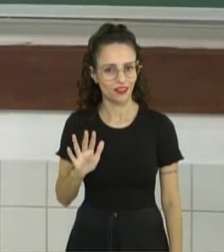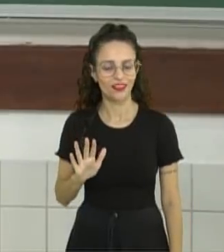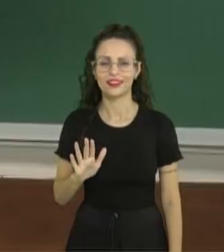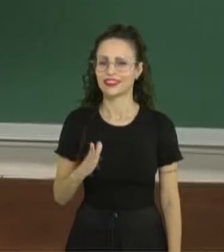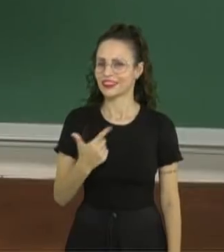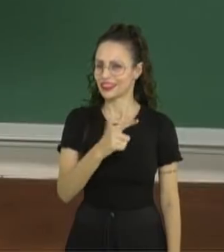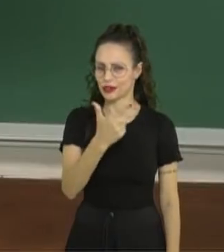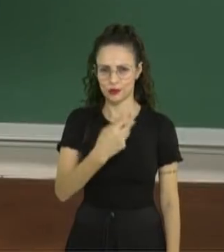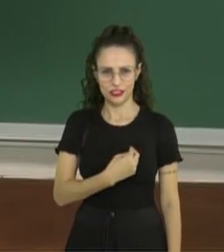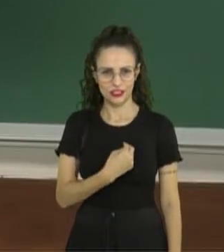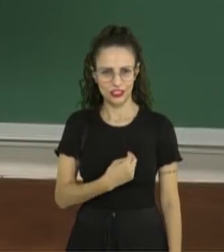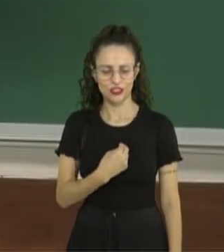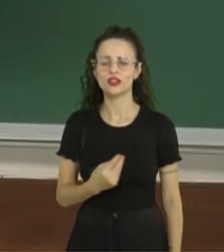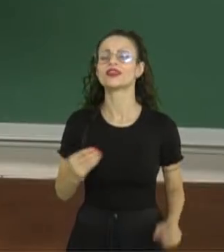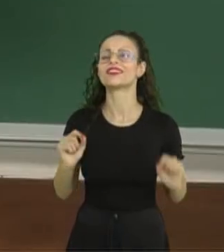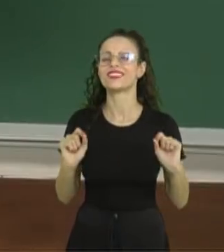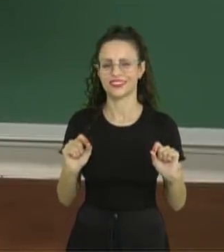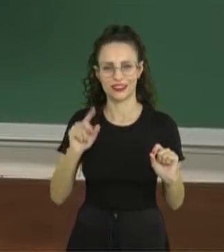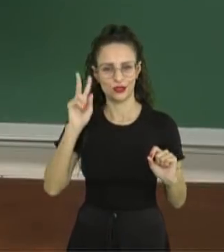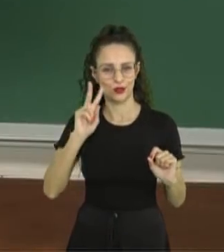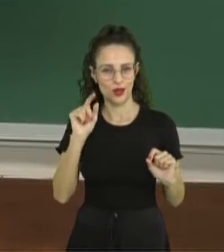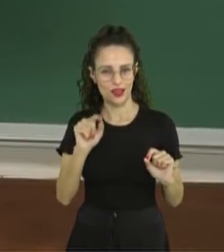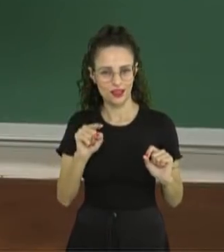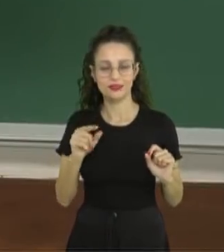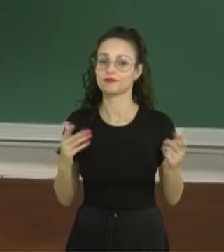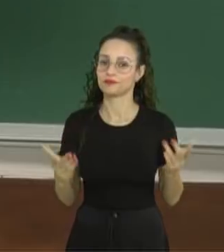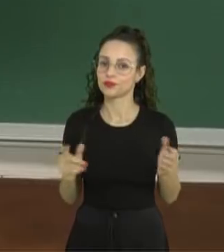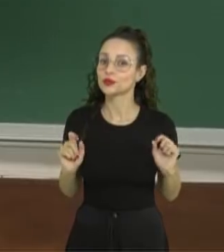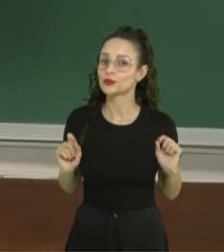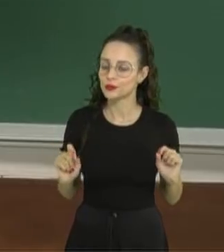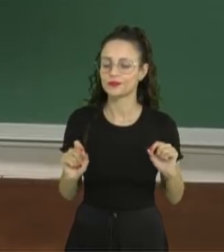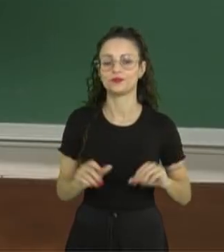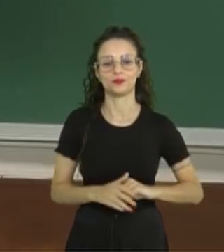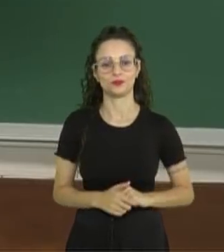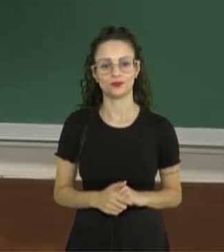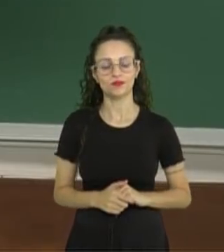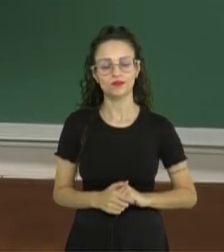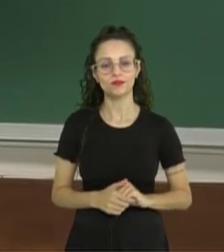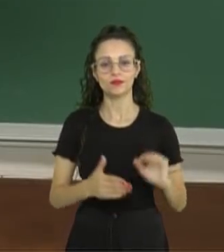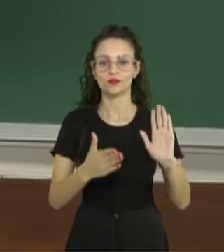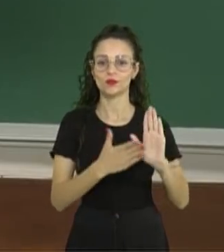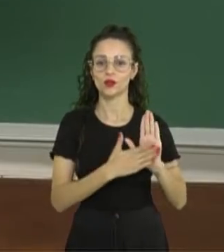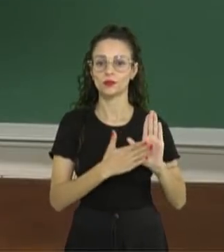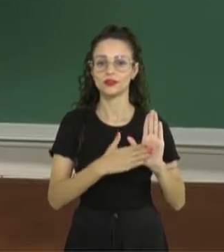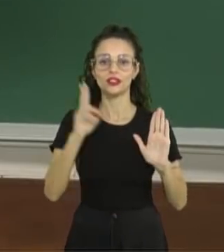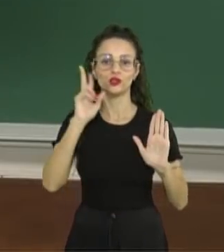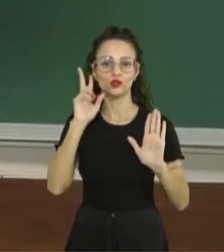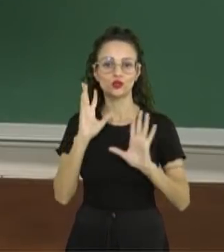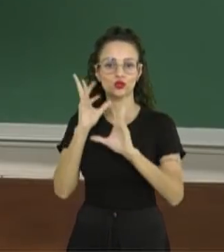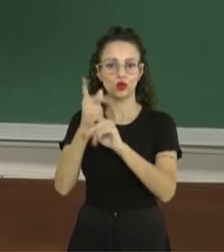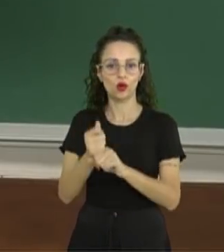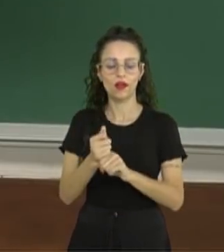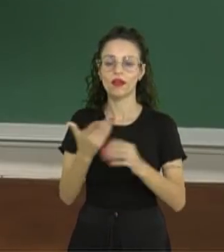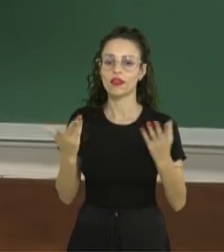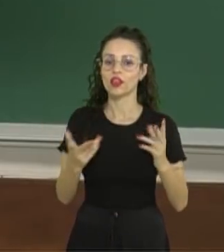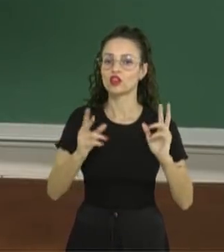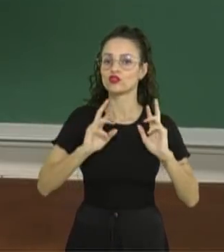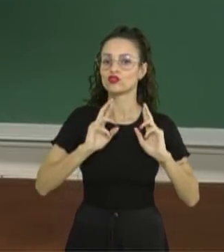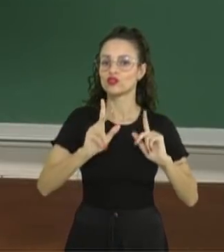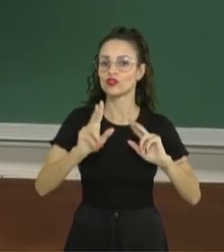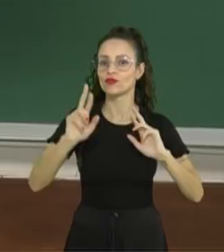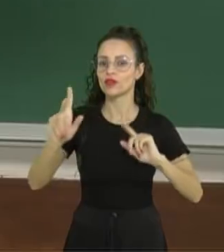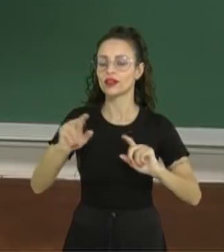Não existe o tempo. Que história é essa? Pois é. O que eu tenho uma proposta histórica para vocês é mostrar como que diferentes